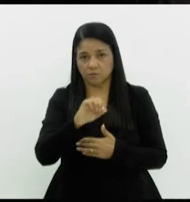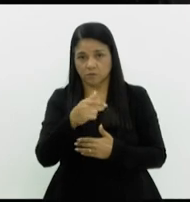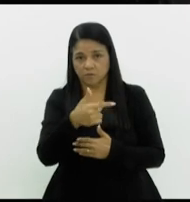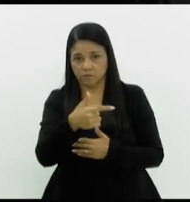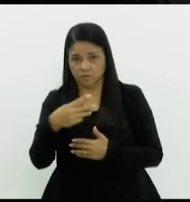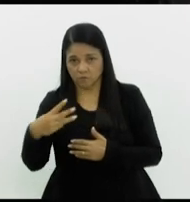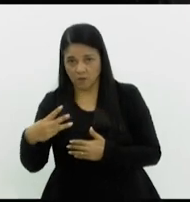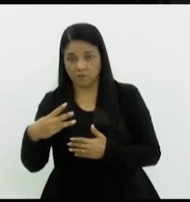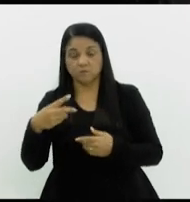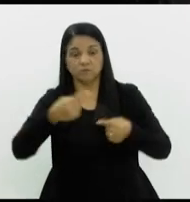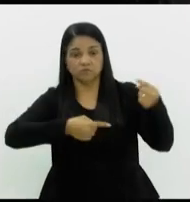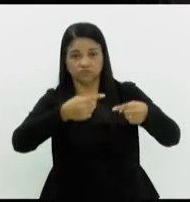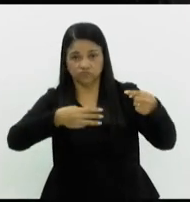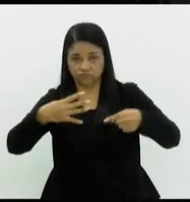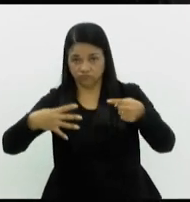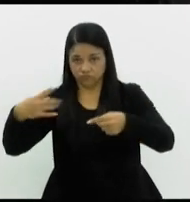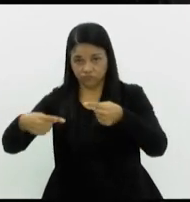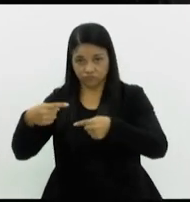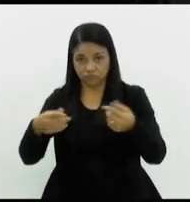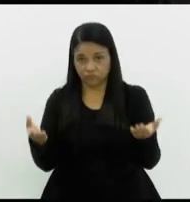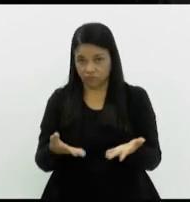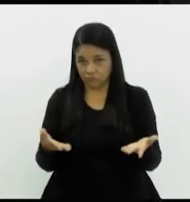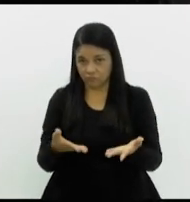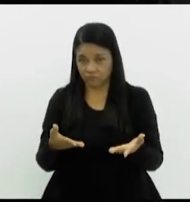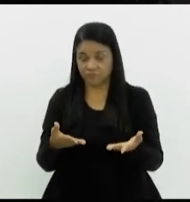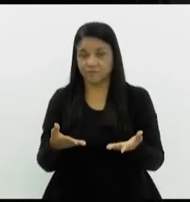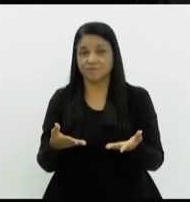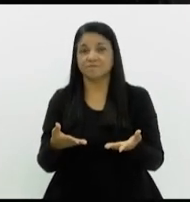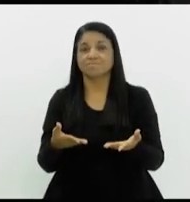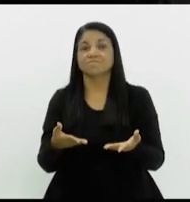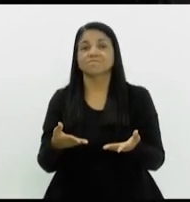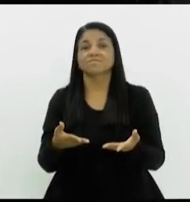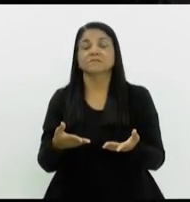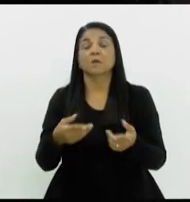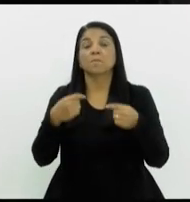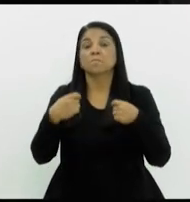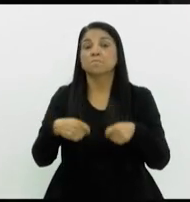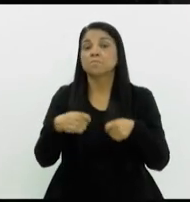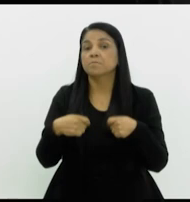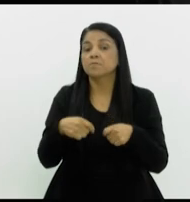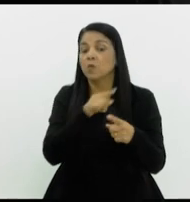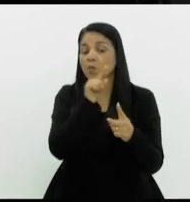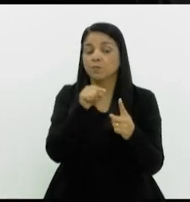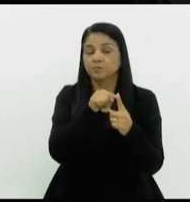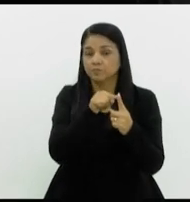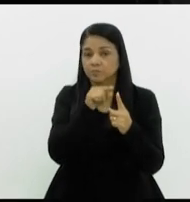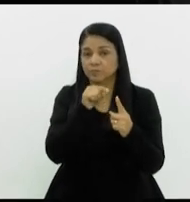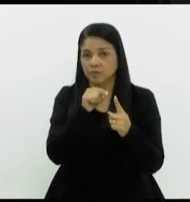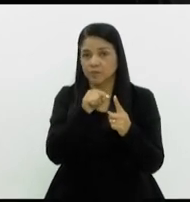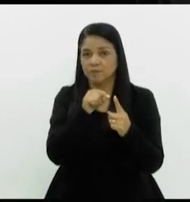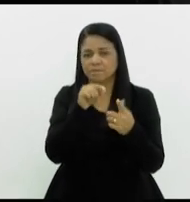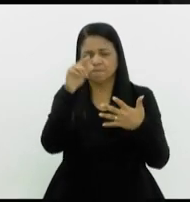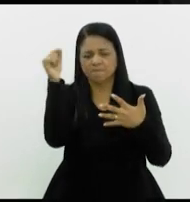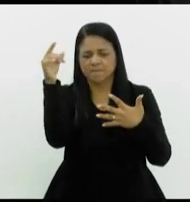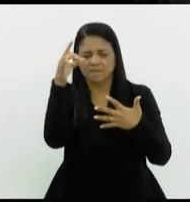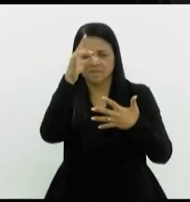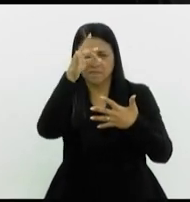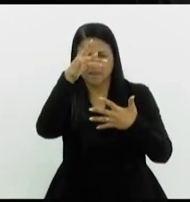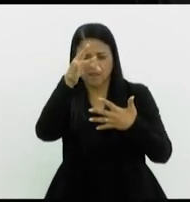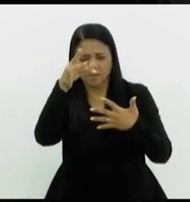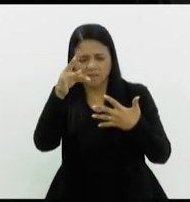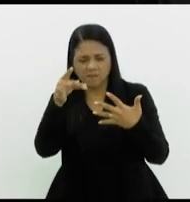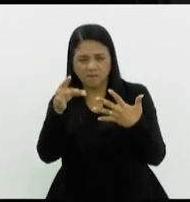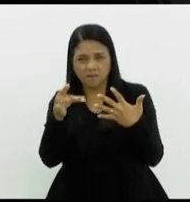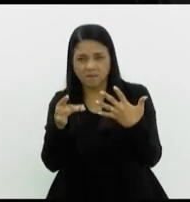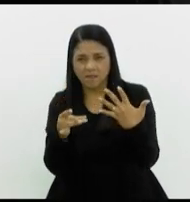que estamos discutindo nessa tribuna, pretende disciplinar de maneira mais detalhada a